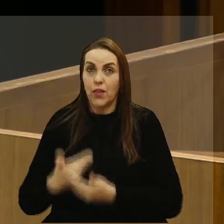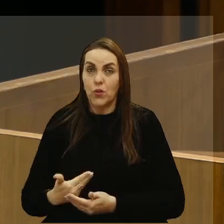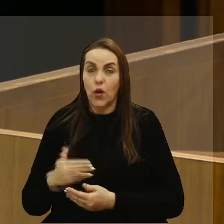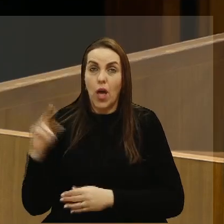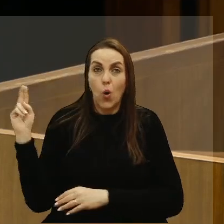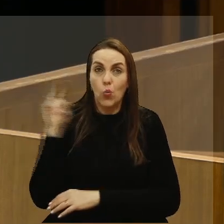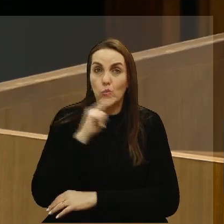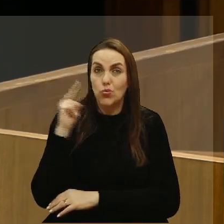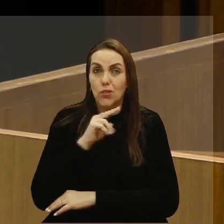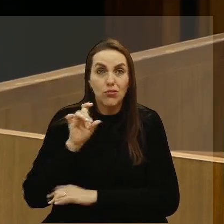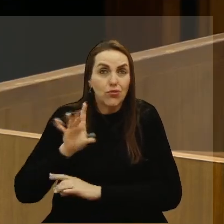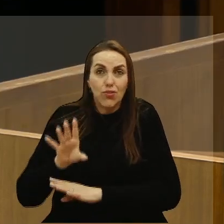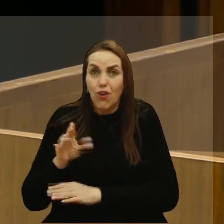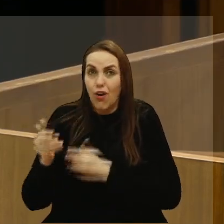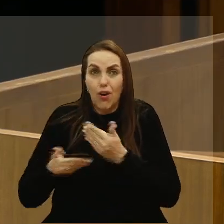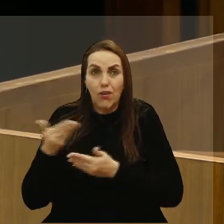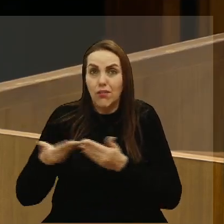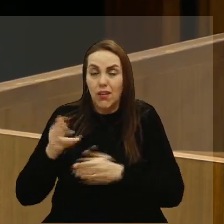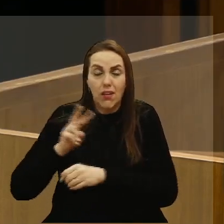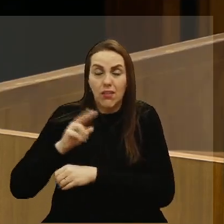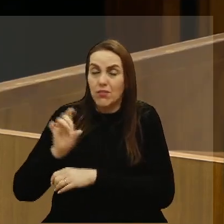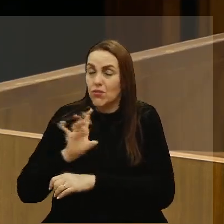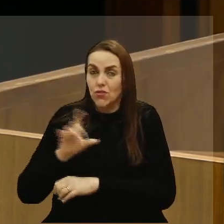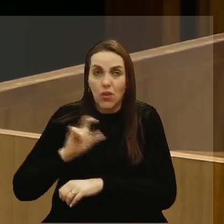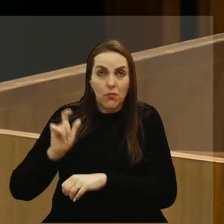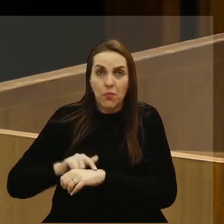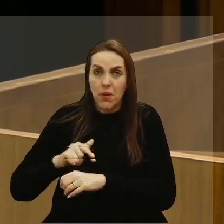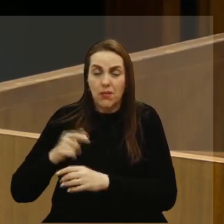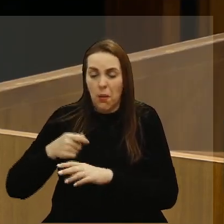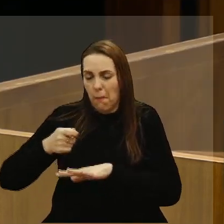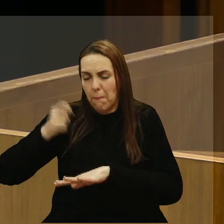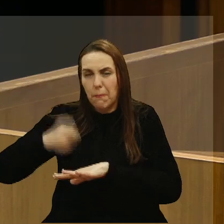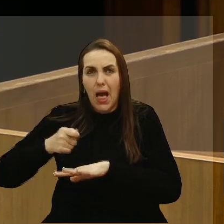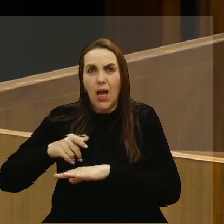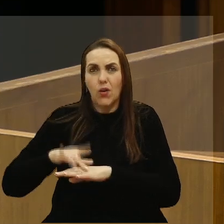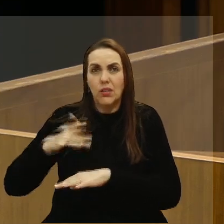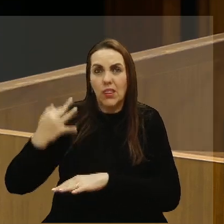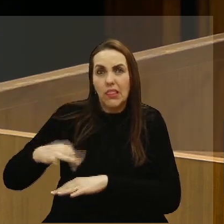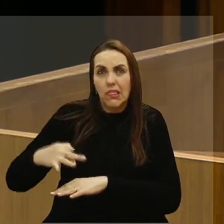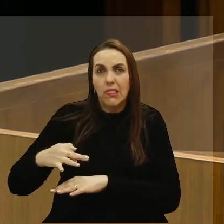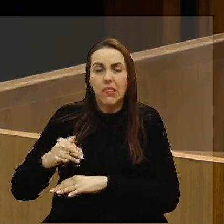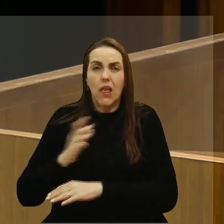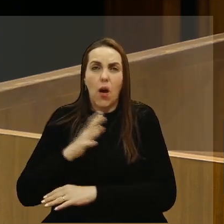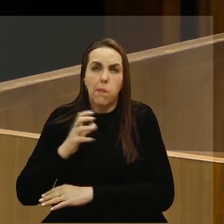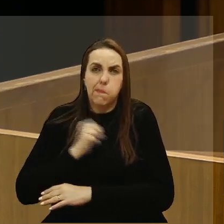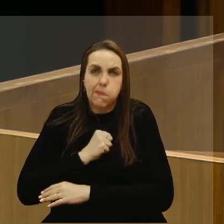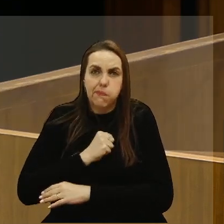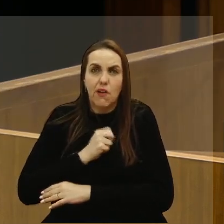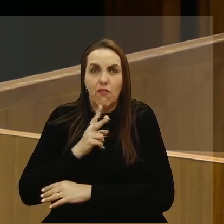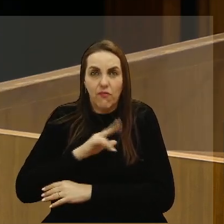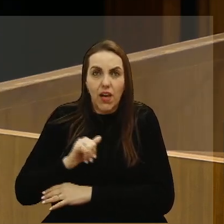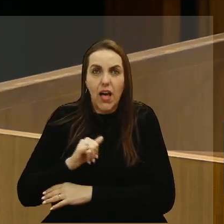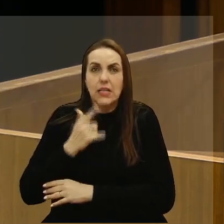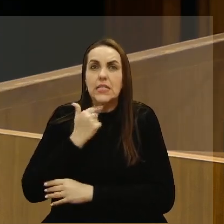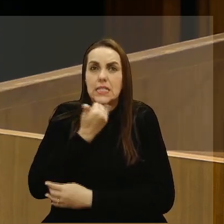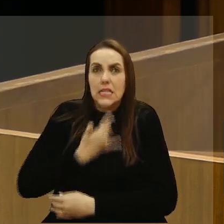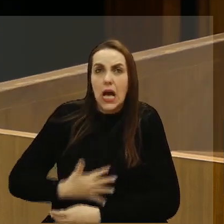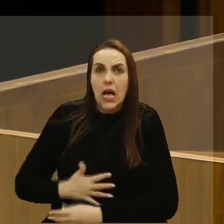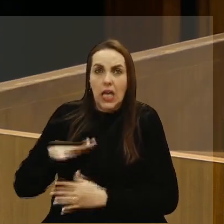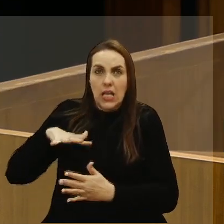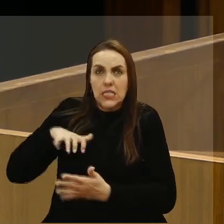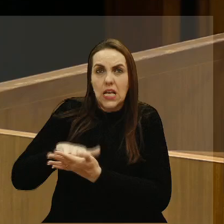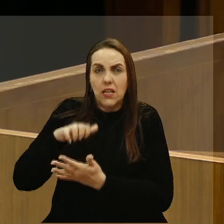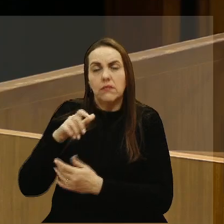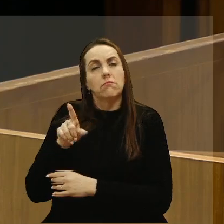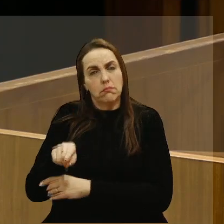emergência, ali é para cuidar no momento de um prego no pé, uma pessoa que está tendo princípio de infarto, sangramento, acidente,